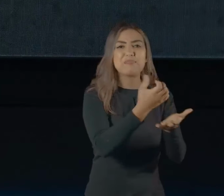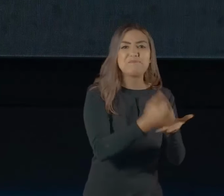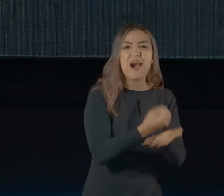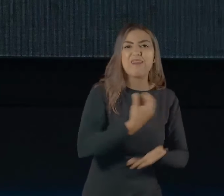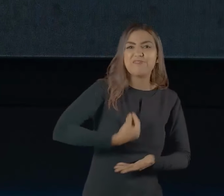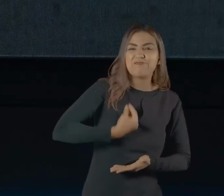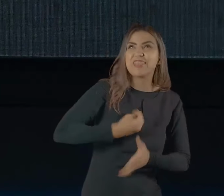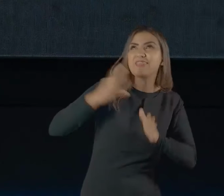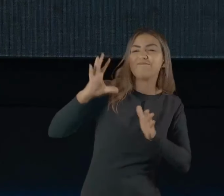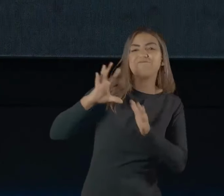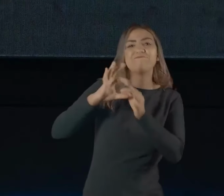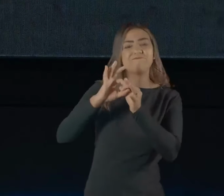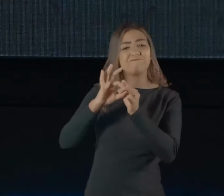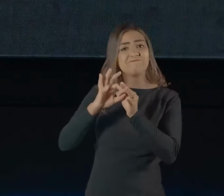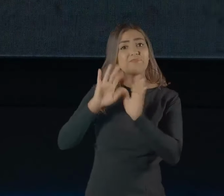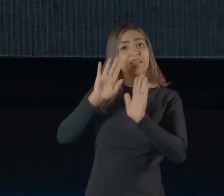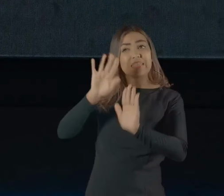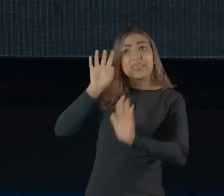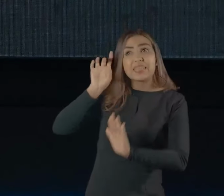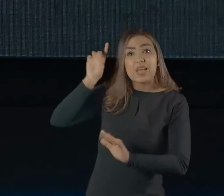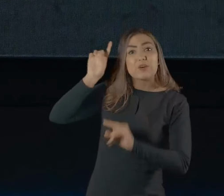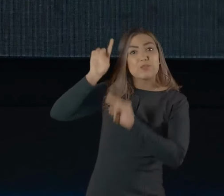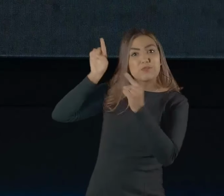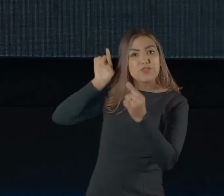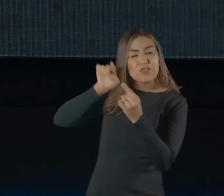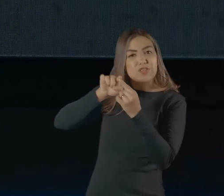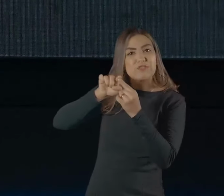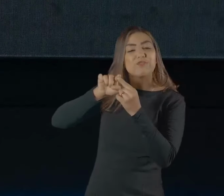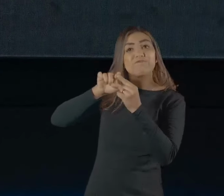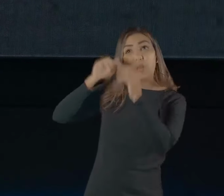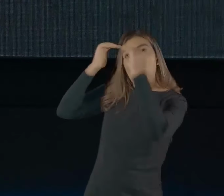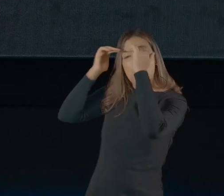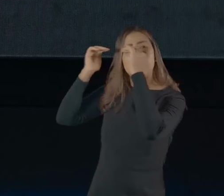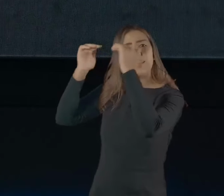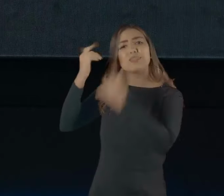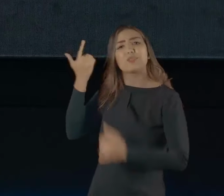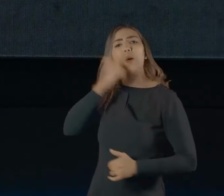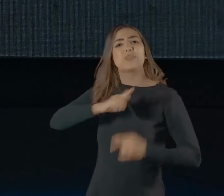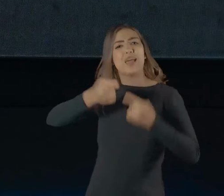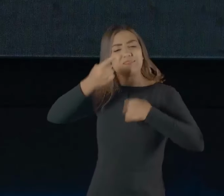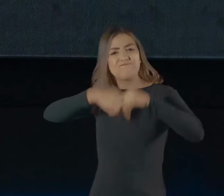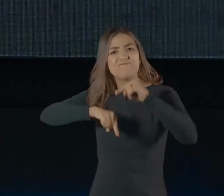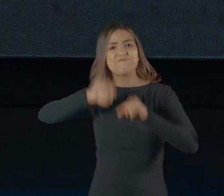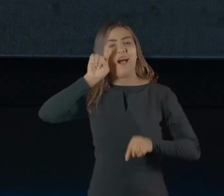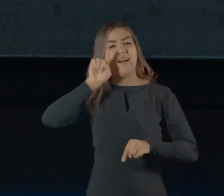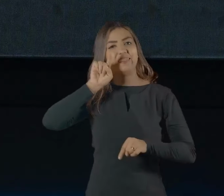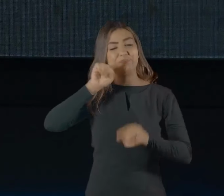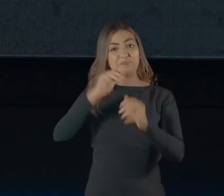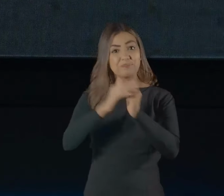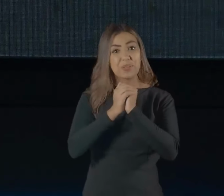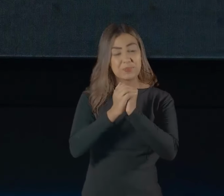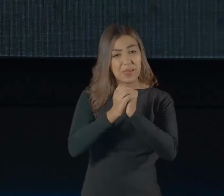você prospera onde quer que você esteja. Amém? Você pode aplaudir o Senhor?